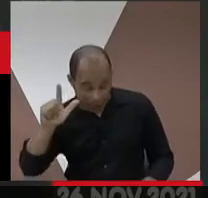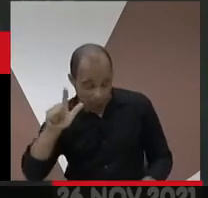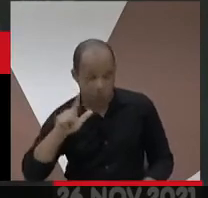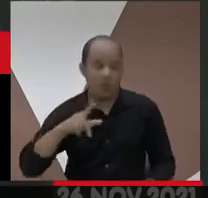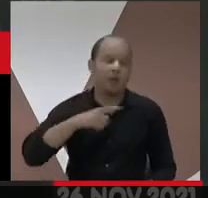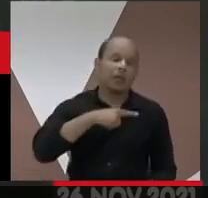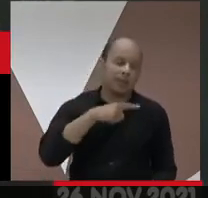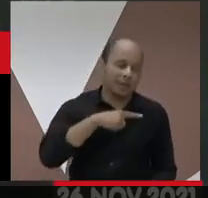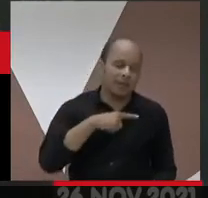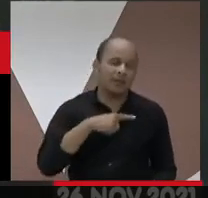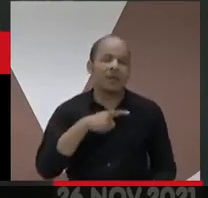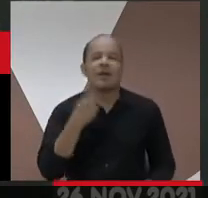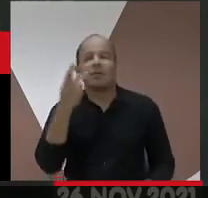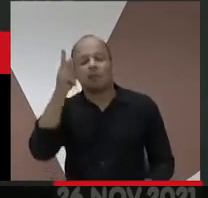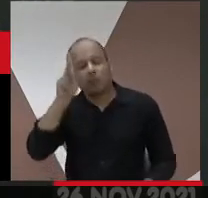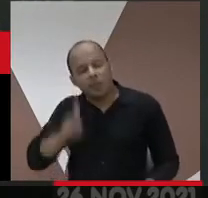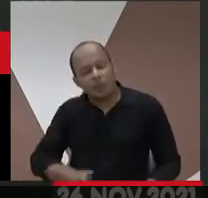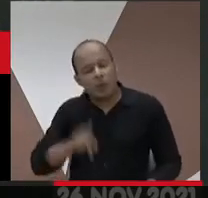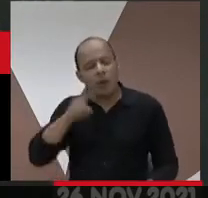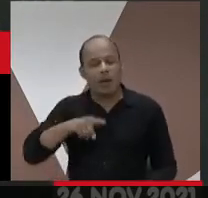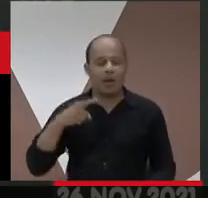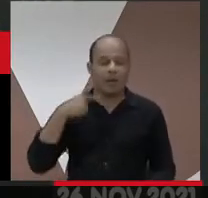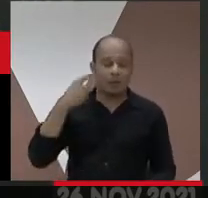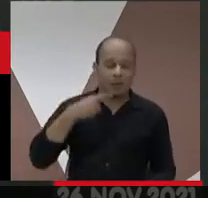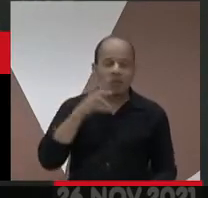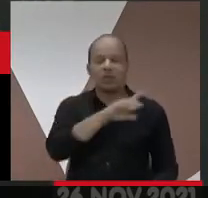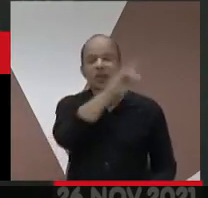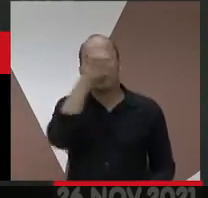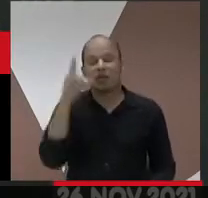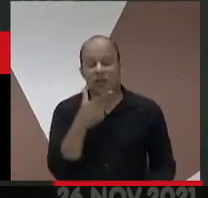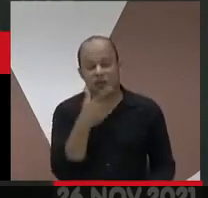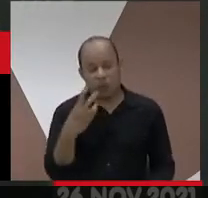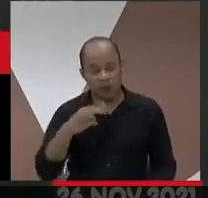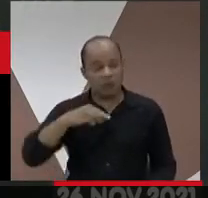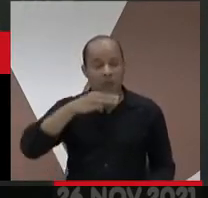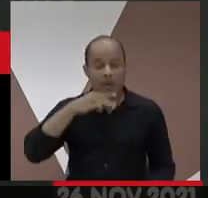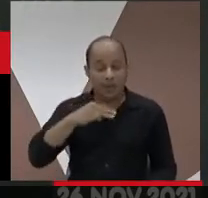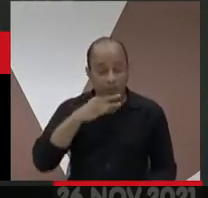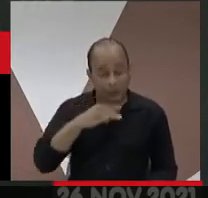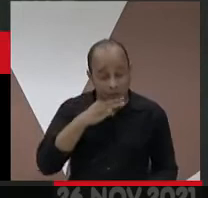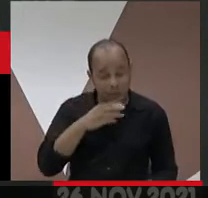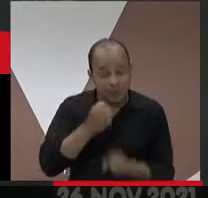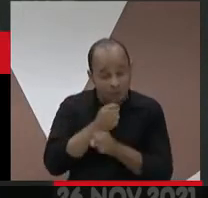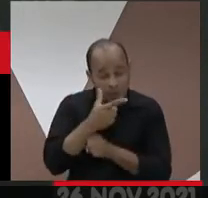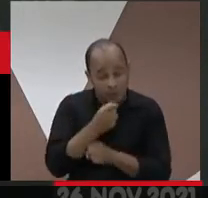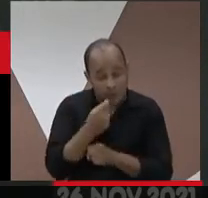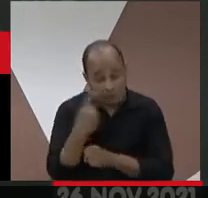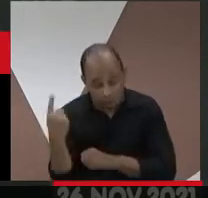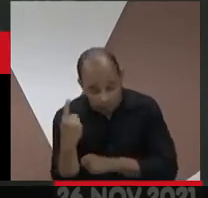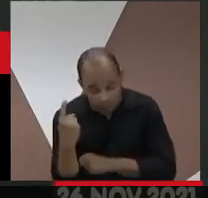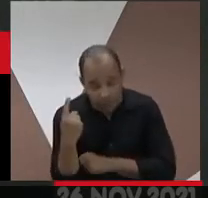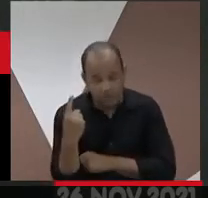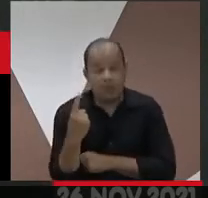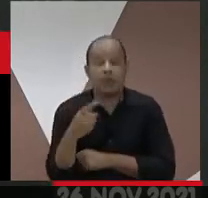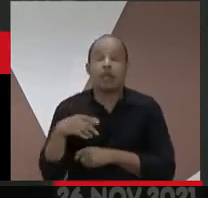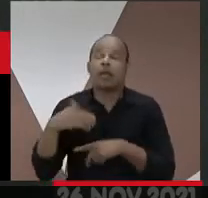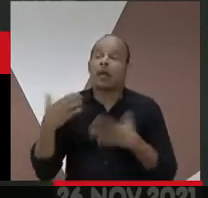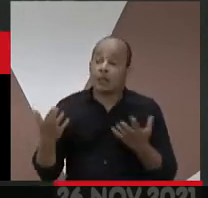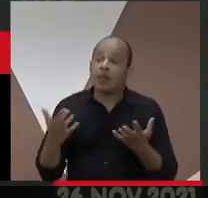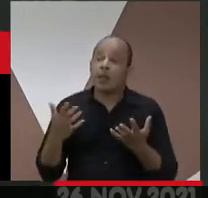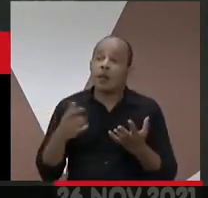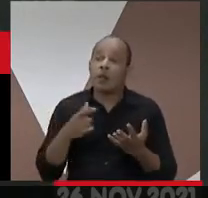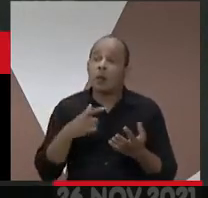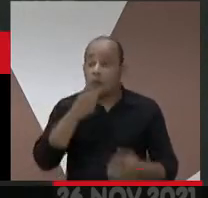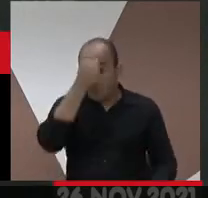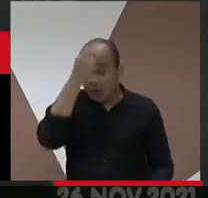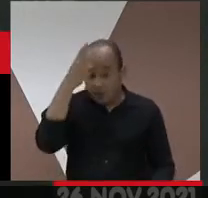parlamentar da Câmara Municipal, no dia 24 de março de 2021, sobre os impactos ambientais e hídricos do Rodoanel em Santa Luzia, o